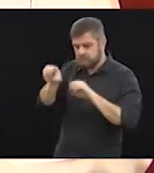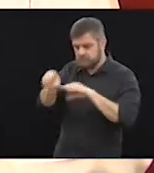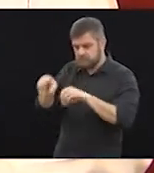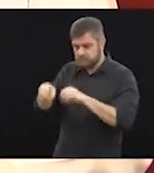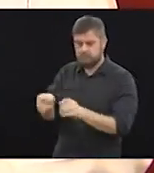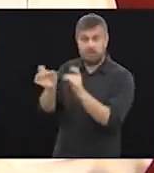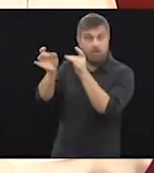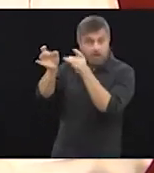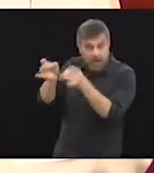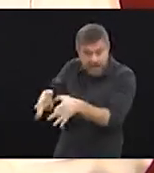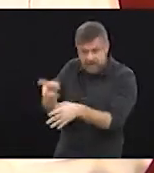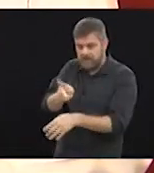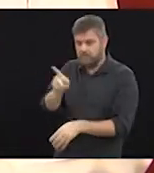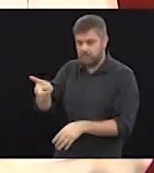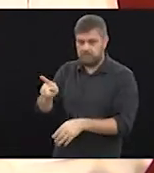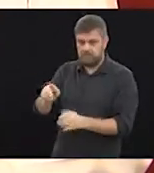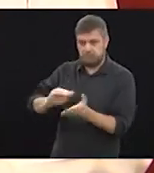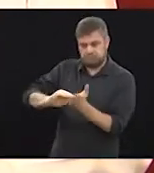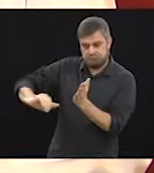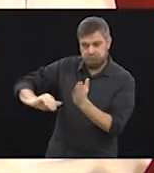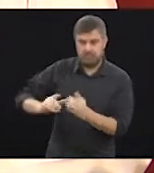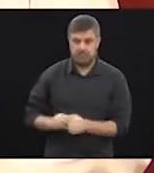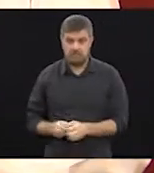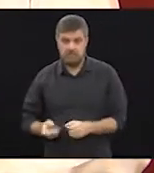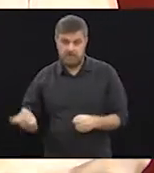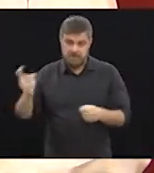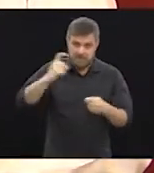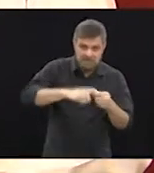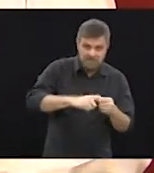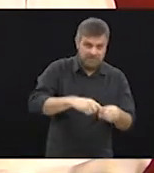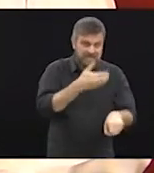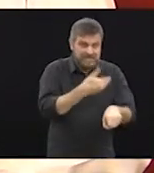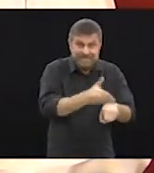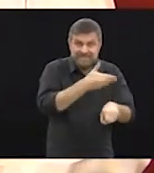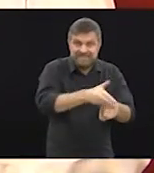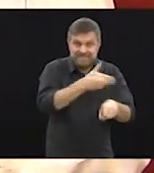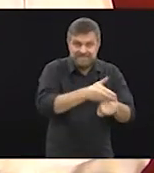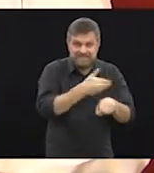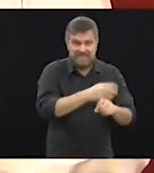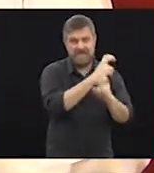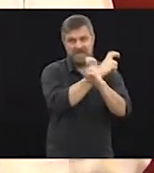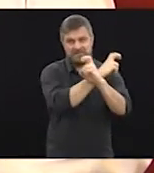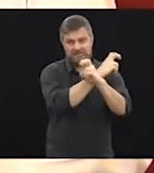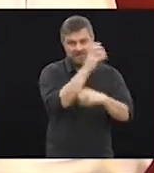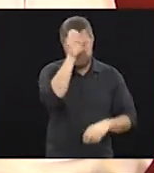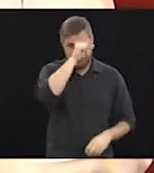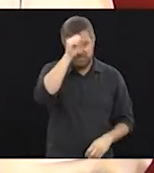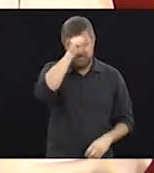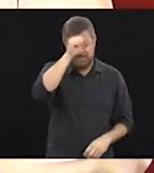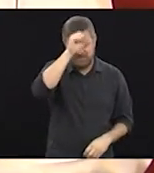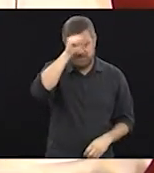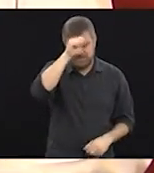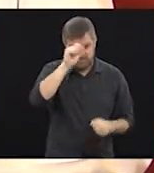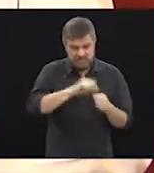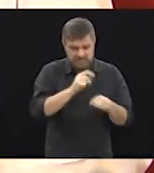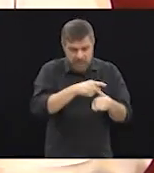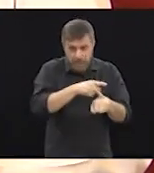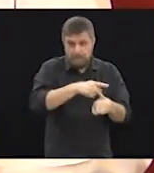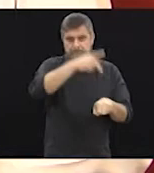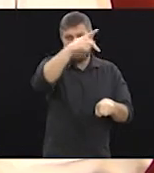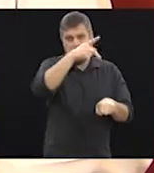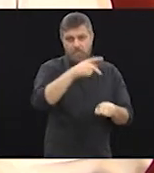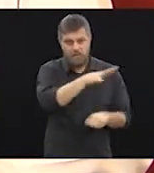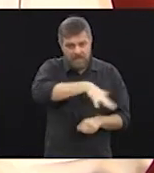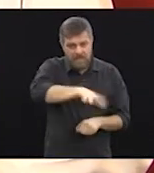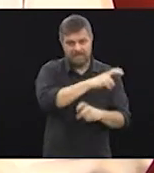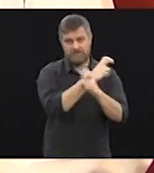da reumatologia, larguei o cargo de professor e voltei a ser um estagiário na ortopedia, para fazer